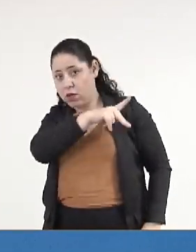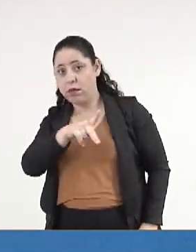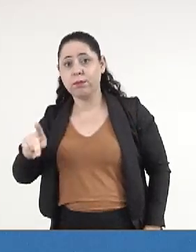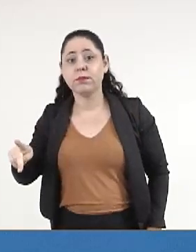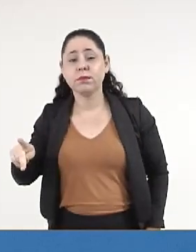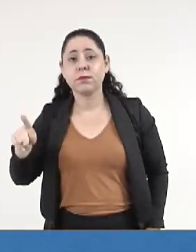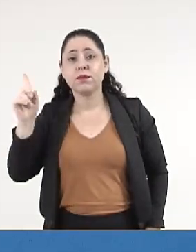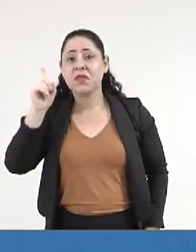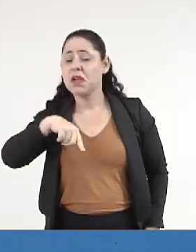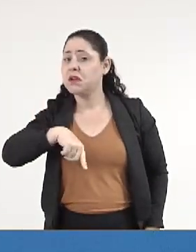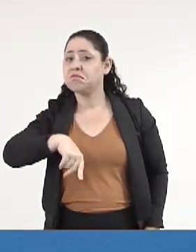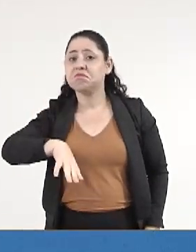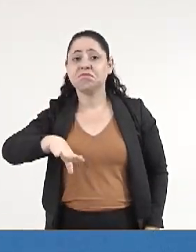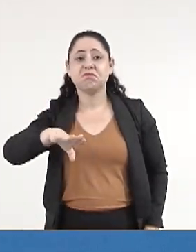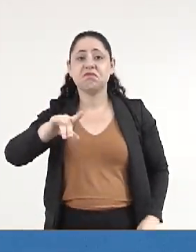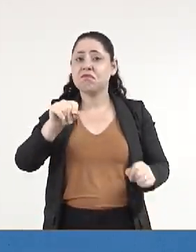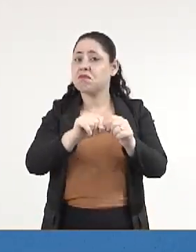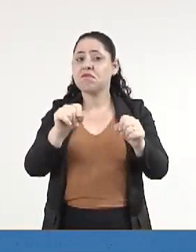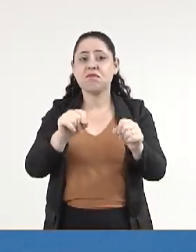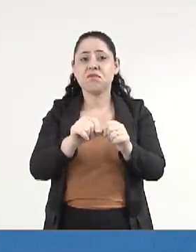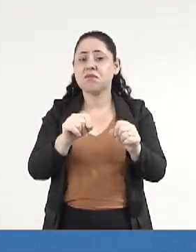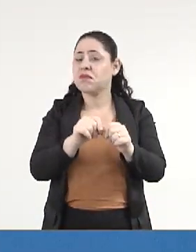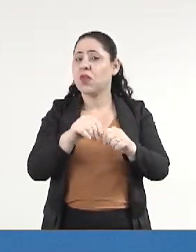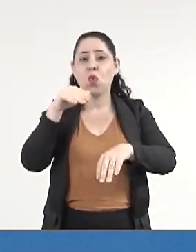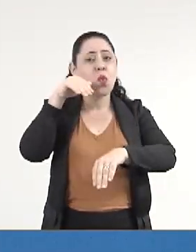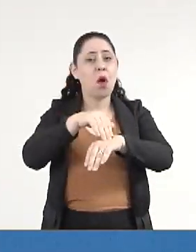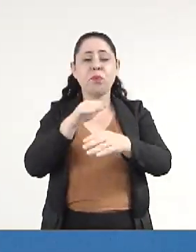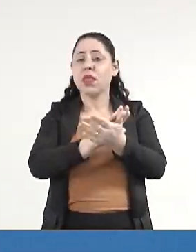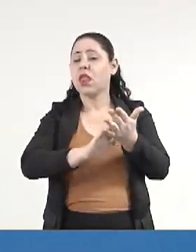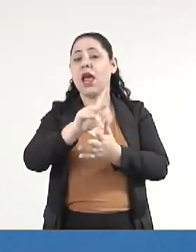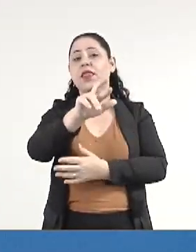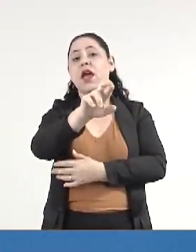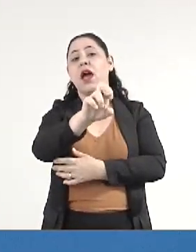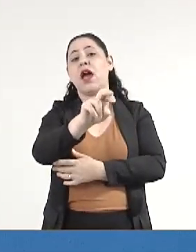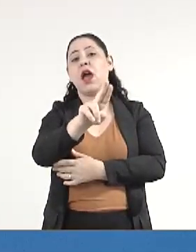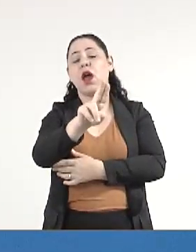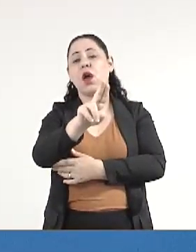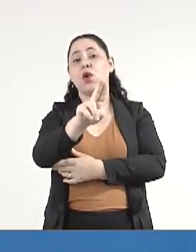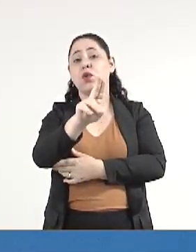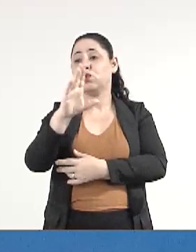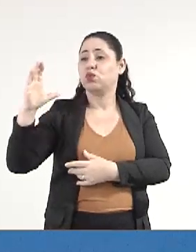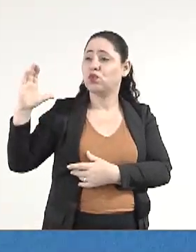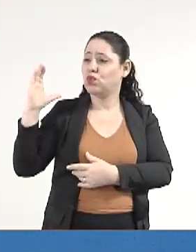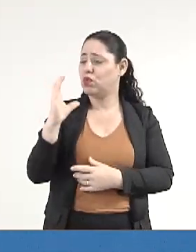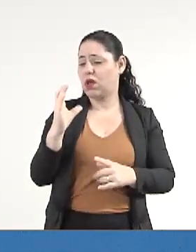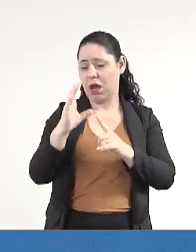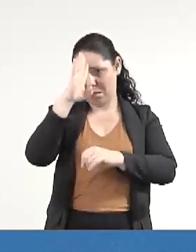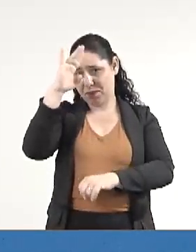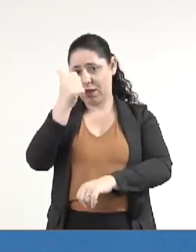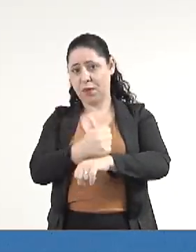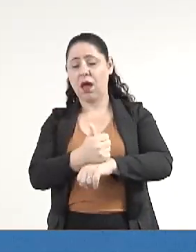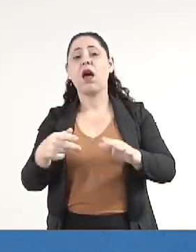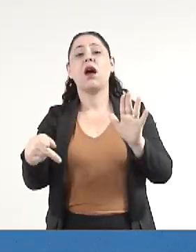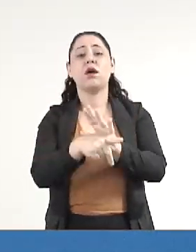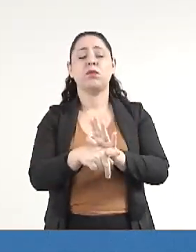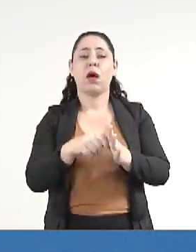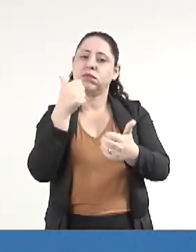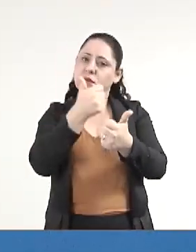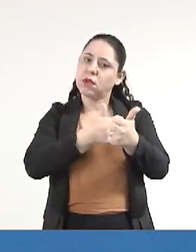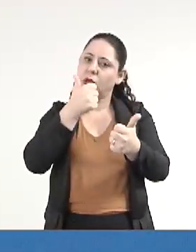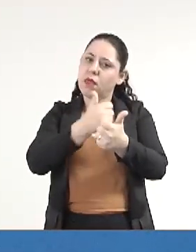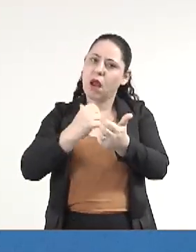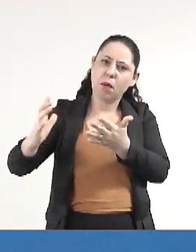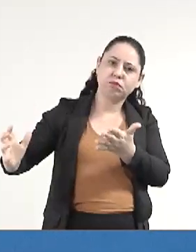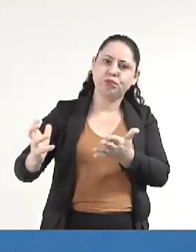Bolsonaro, ele sequer tornou réu dos crimes principalmente de tentativa